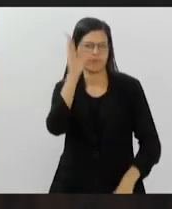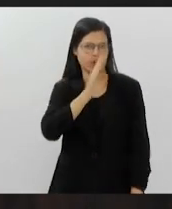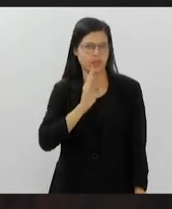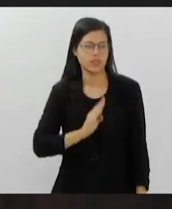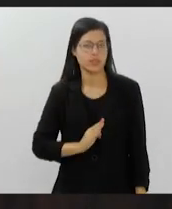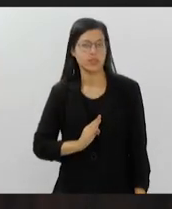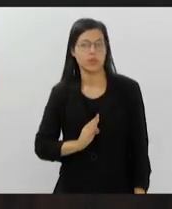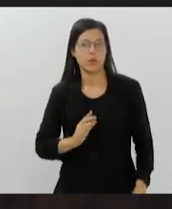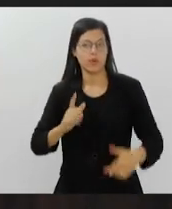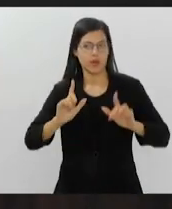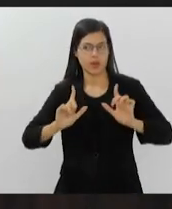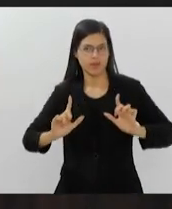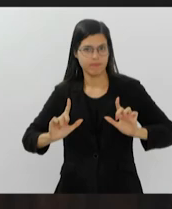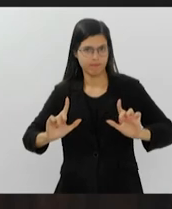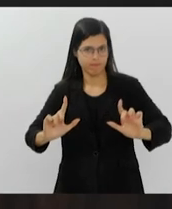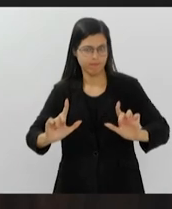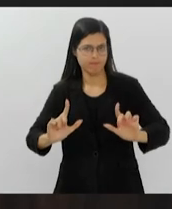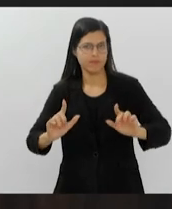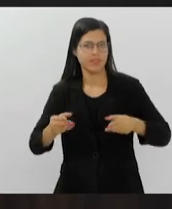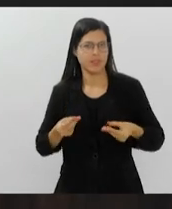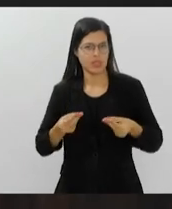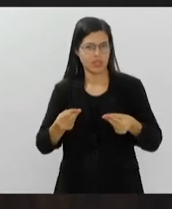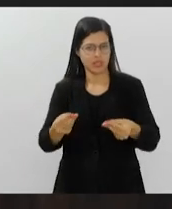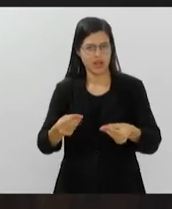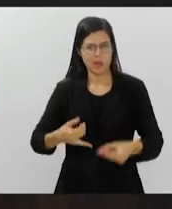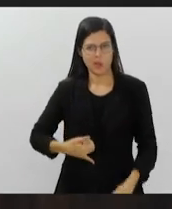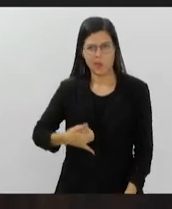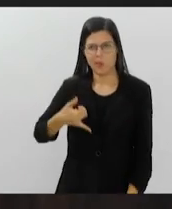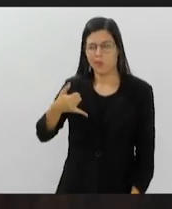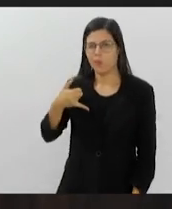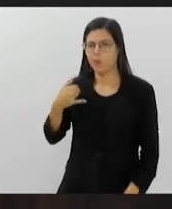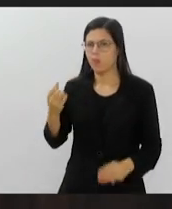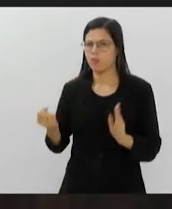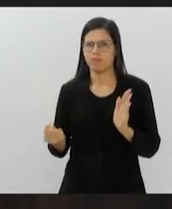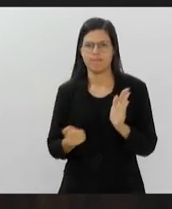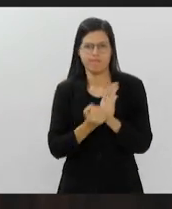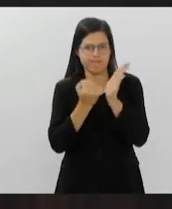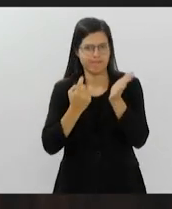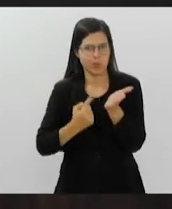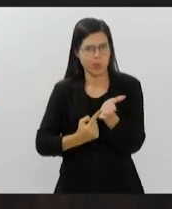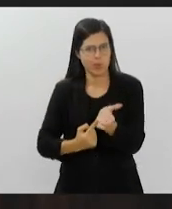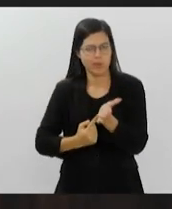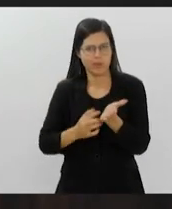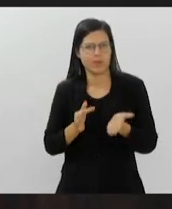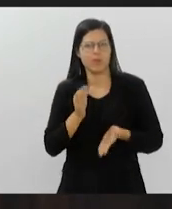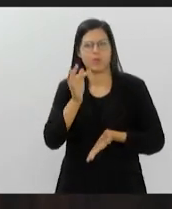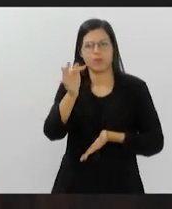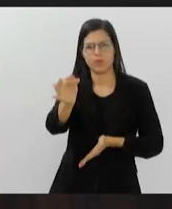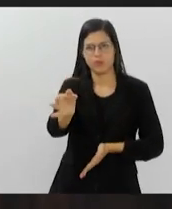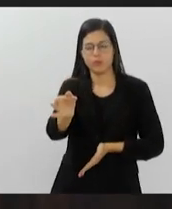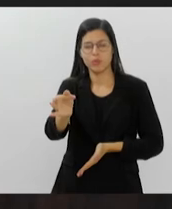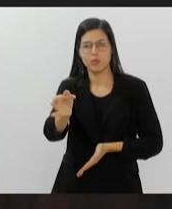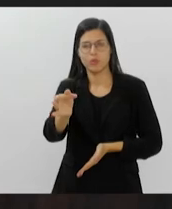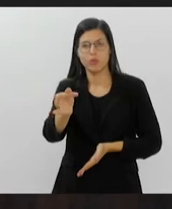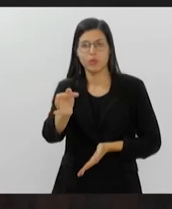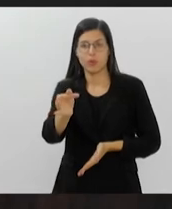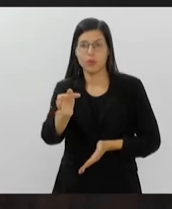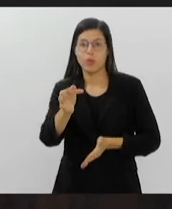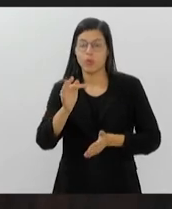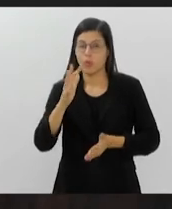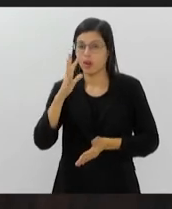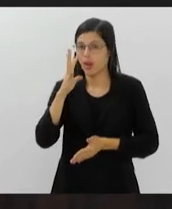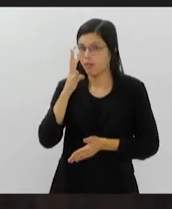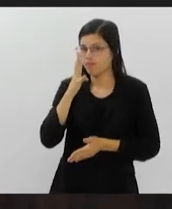esta placa, entregue com orgulho, seja um símbolo do nosso compromisso com o futuro, que ela inspire a cada